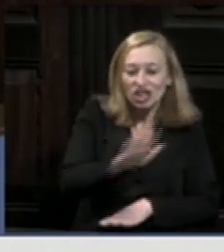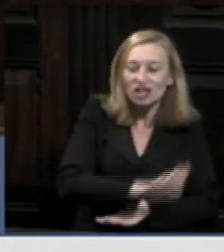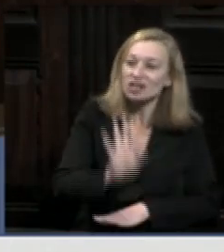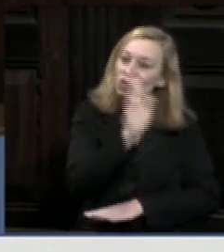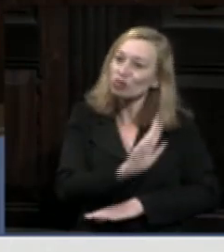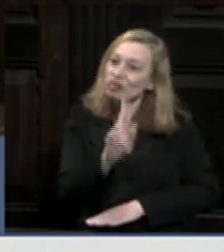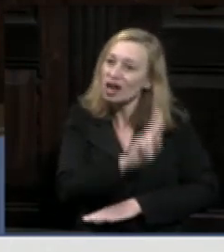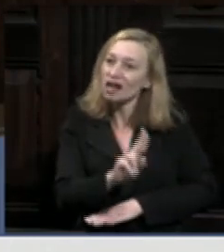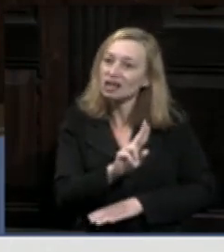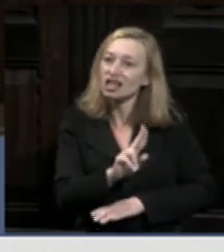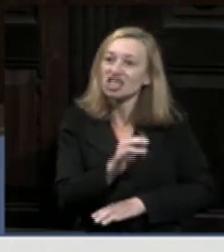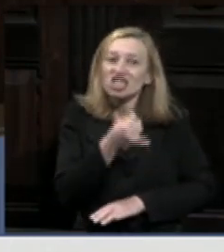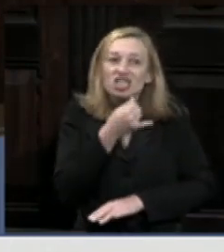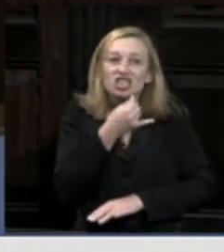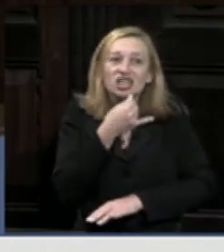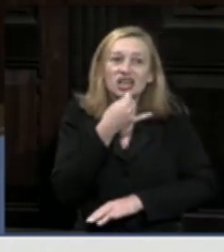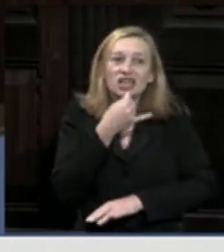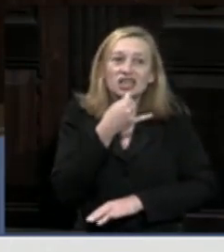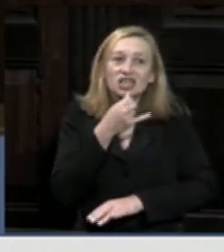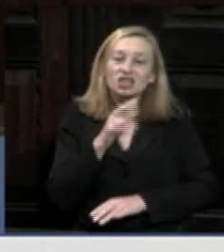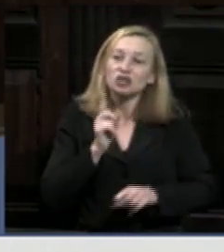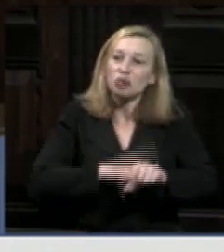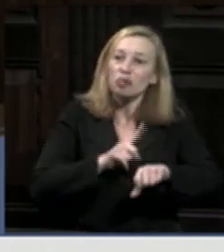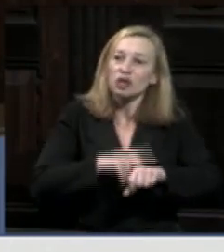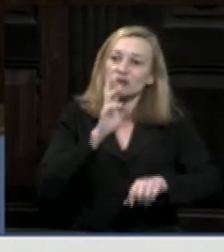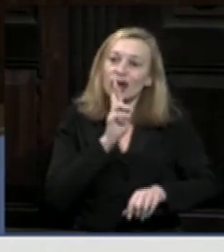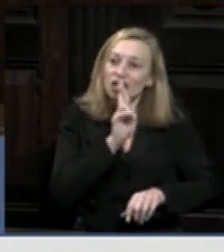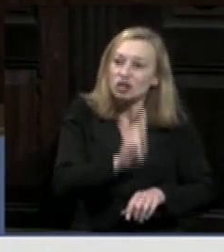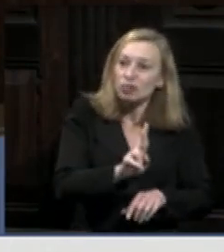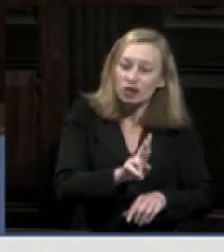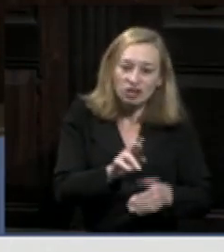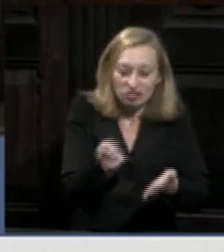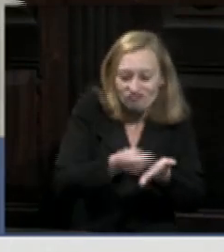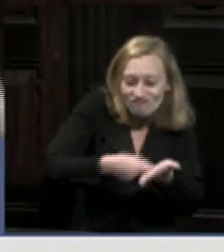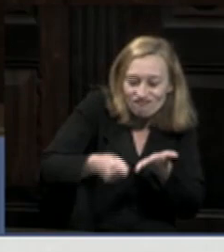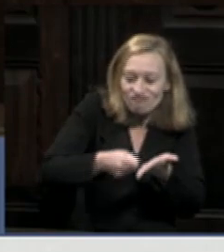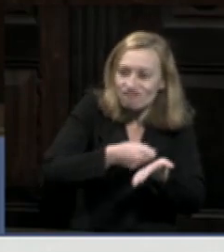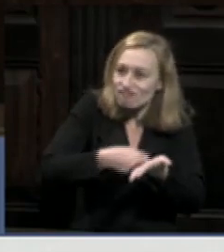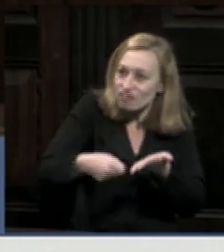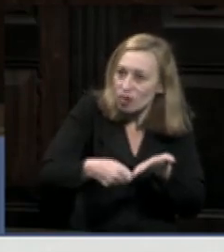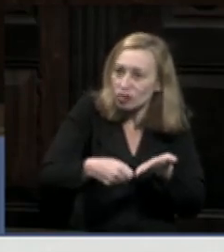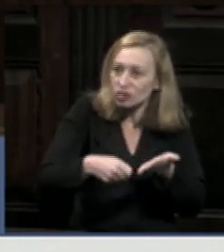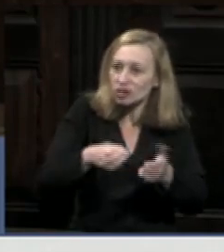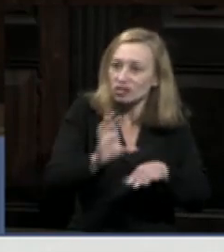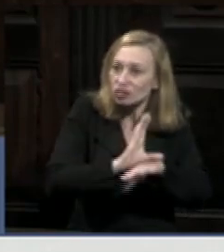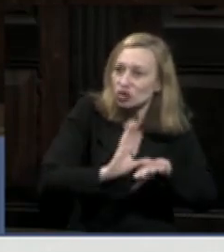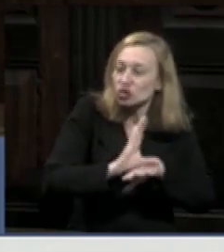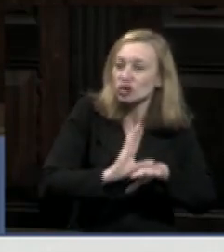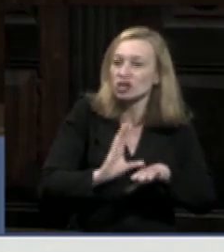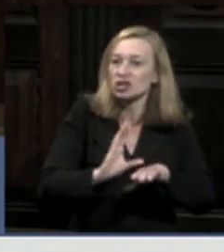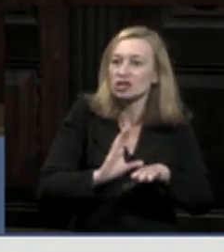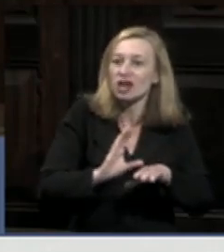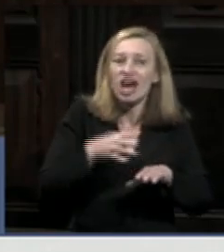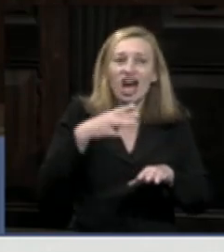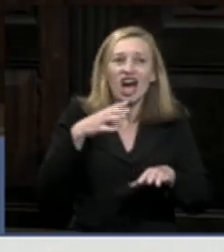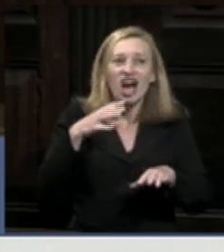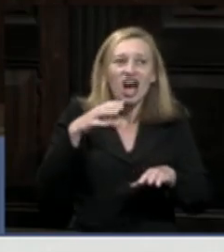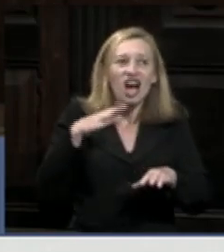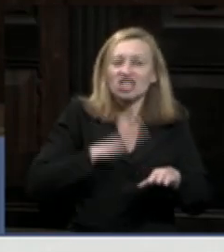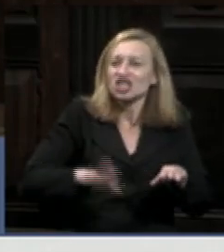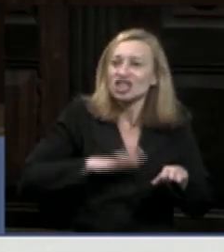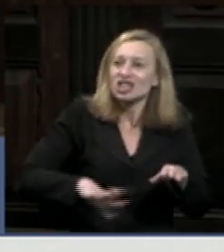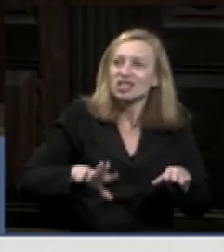infelizmente na hora da resposta de colocar o que está no papel tanto na constituição como no eca as crianças